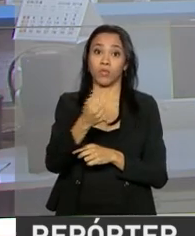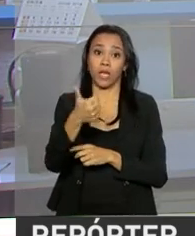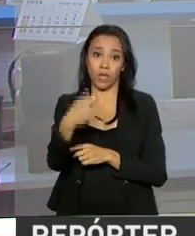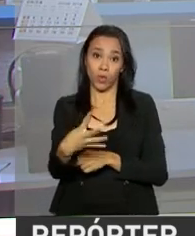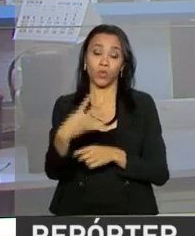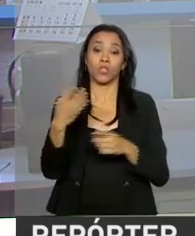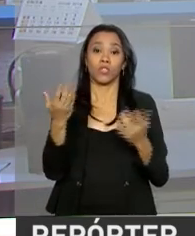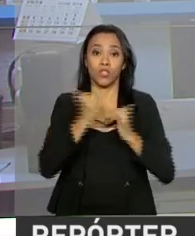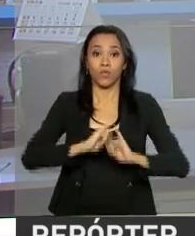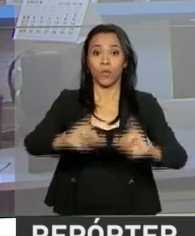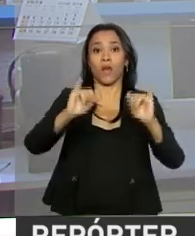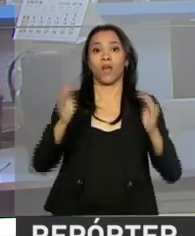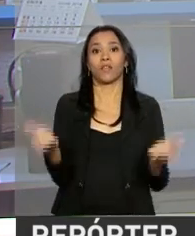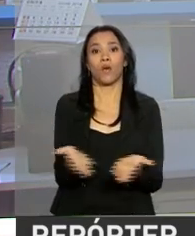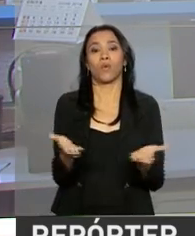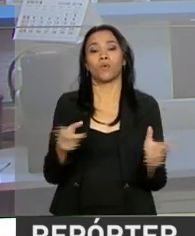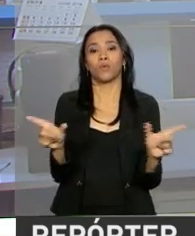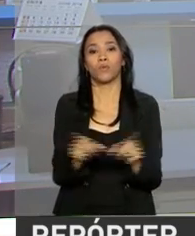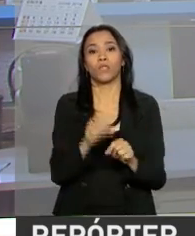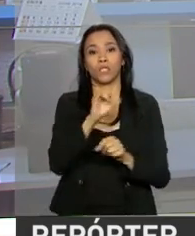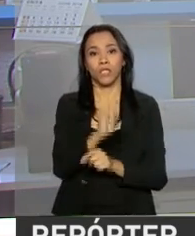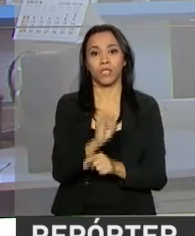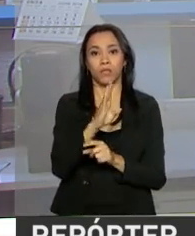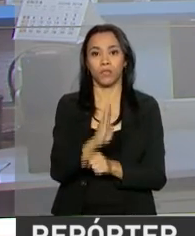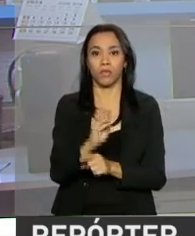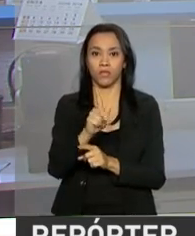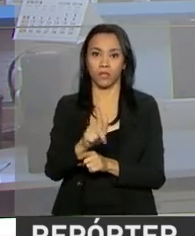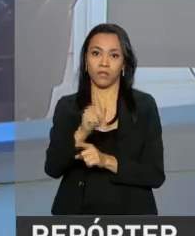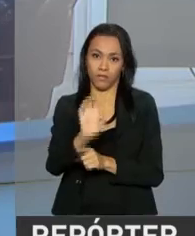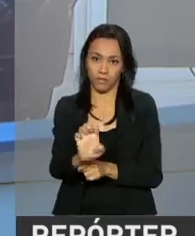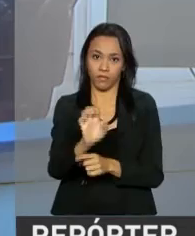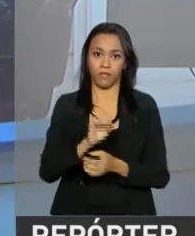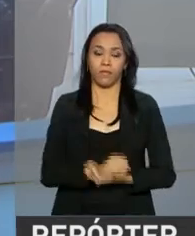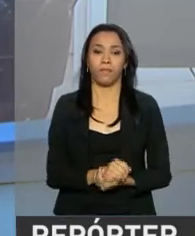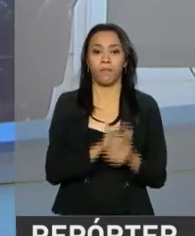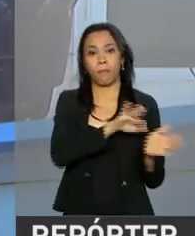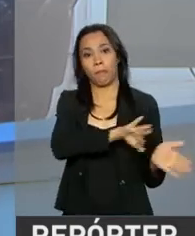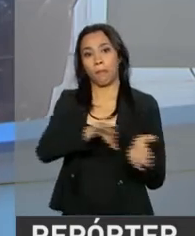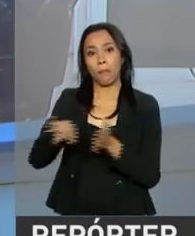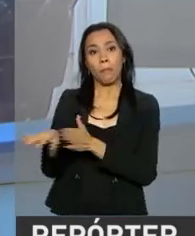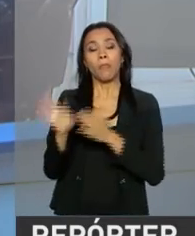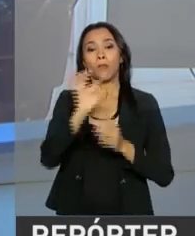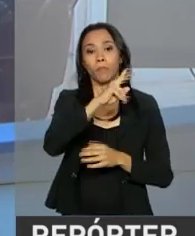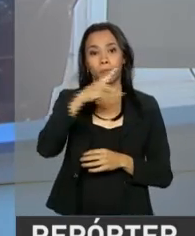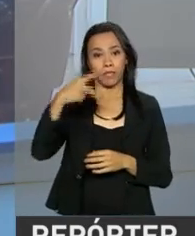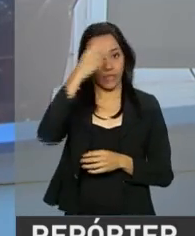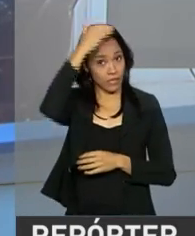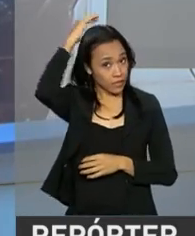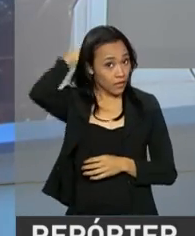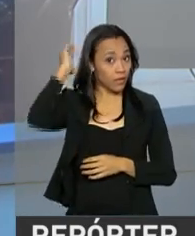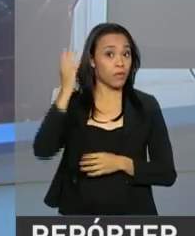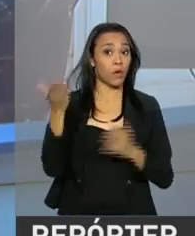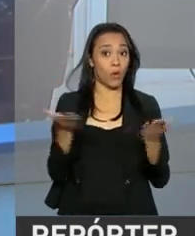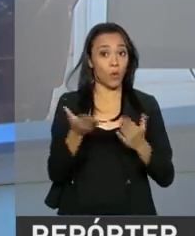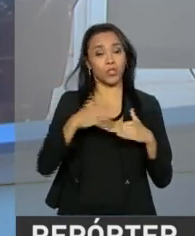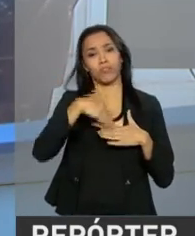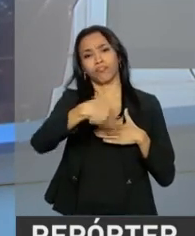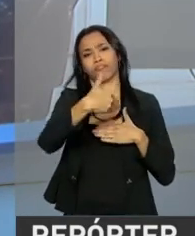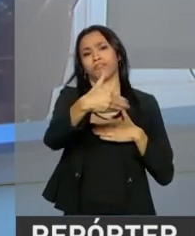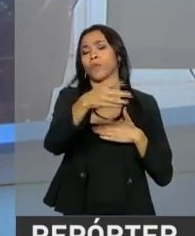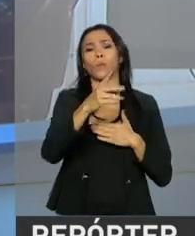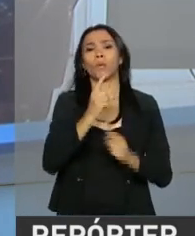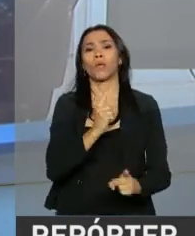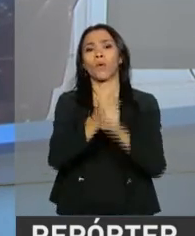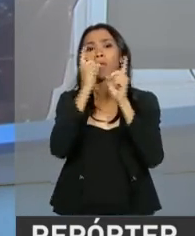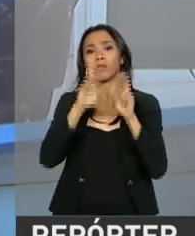pelo instituto brasileiro de geografia e estatística que o presidente em exercício michel temer dá seqüência hoje a uma série